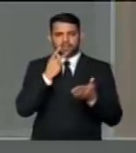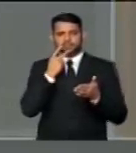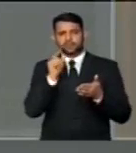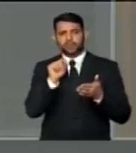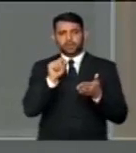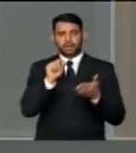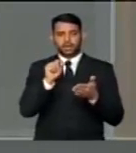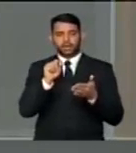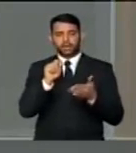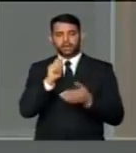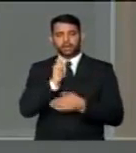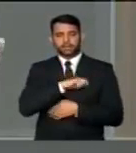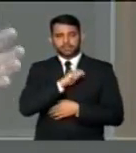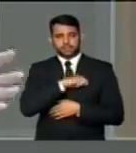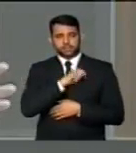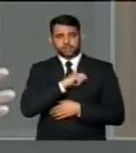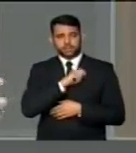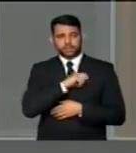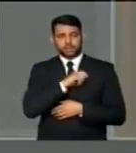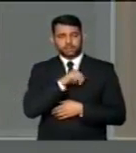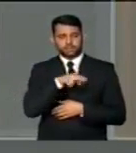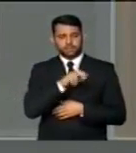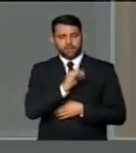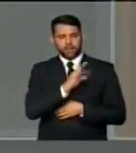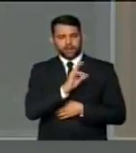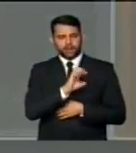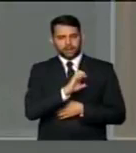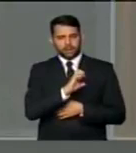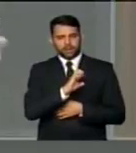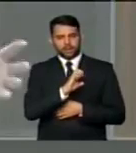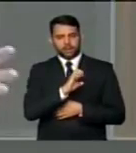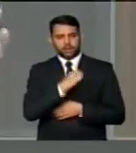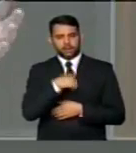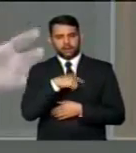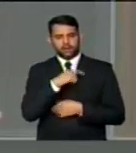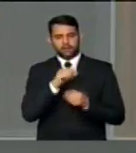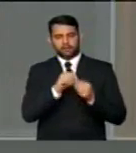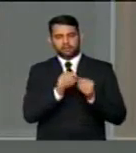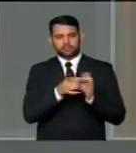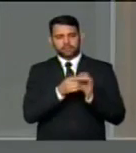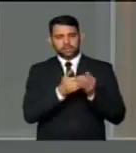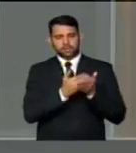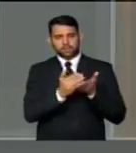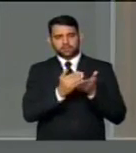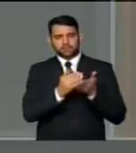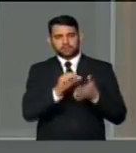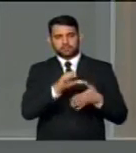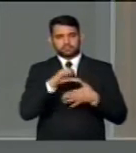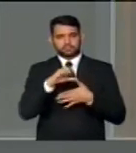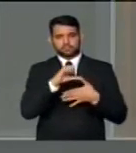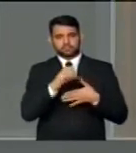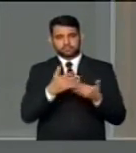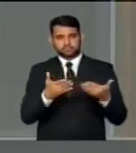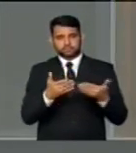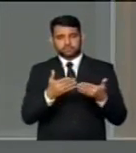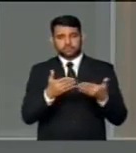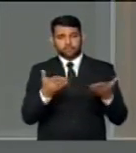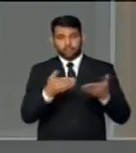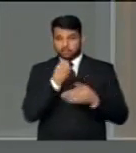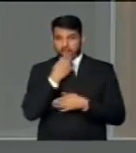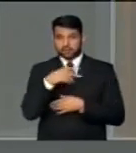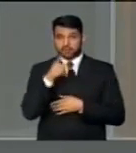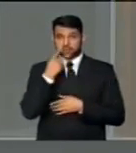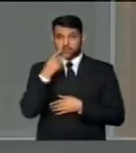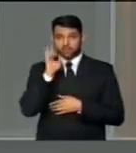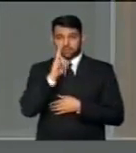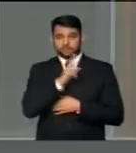a Argentina de Macri era um farol para a América Latina. E é bom que se diga,